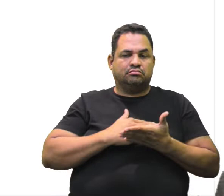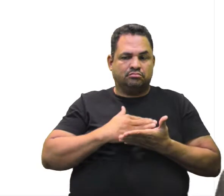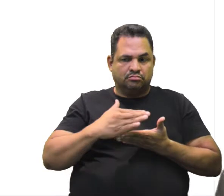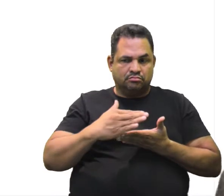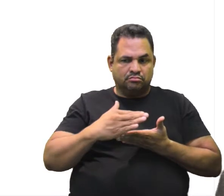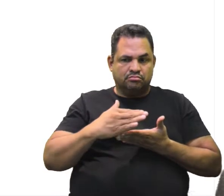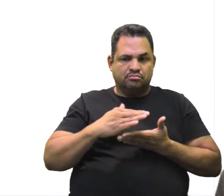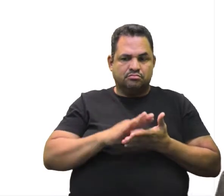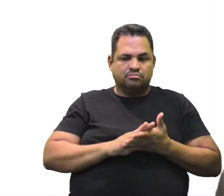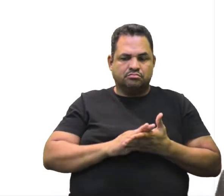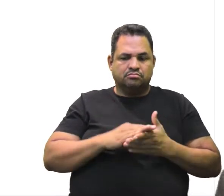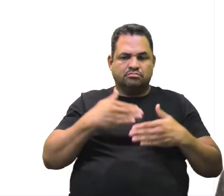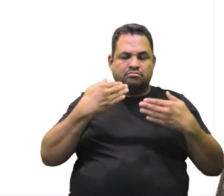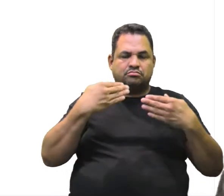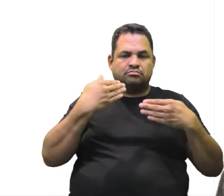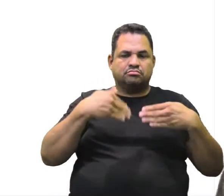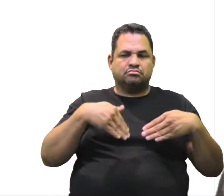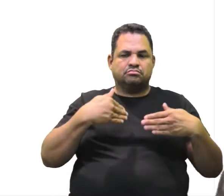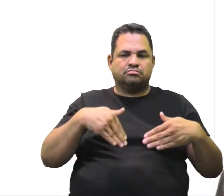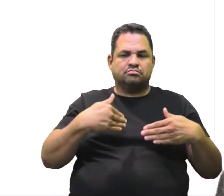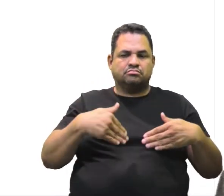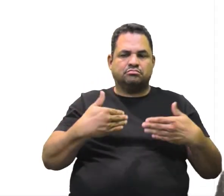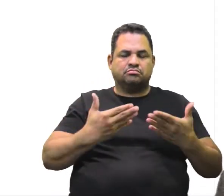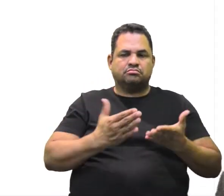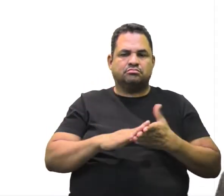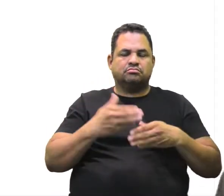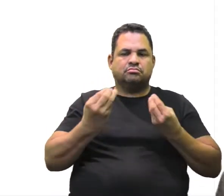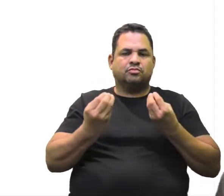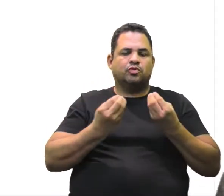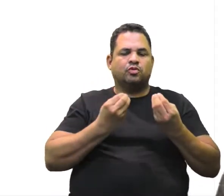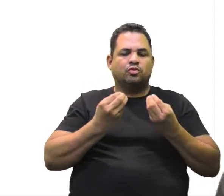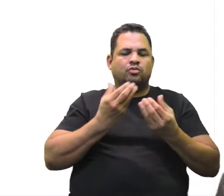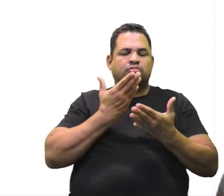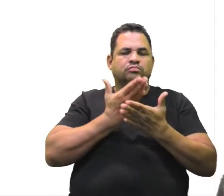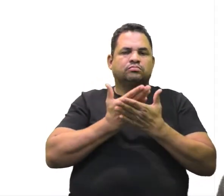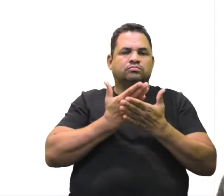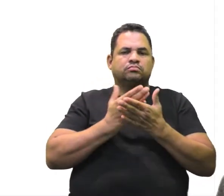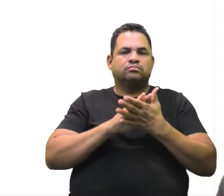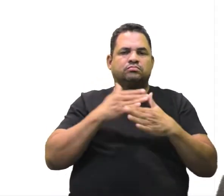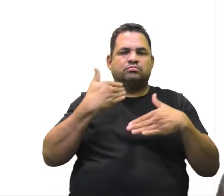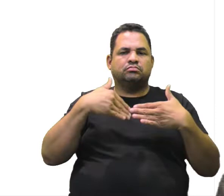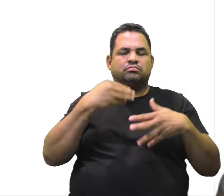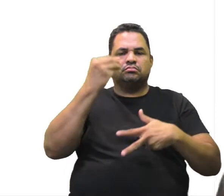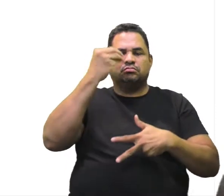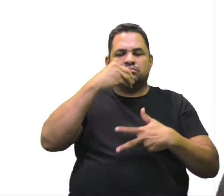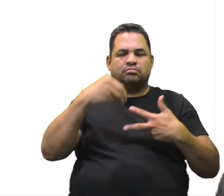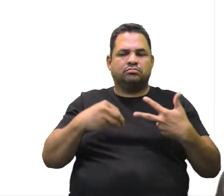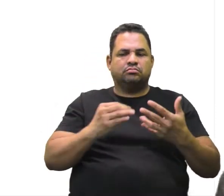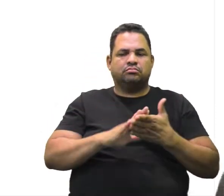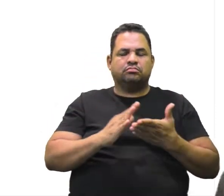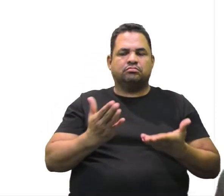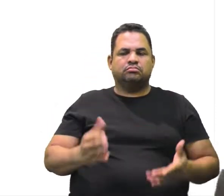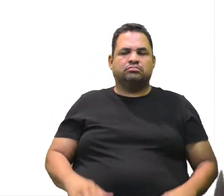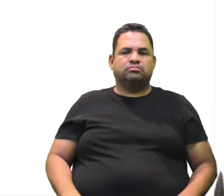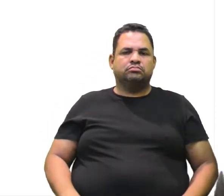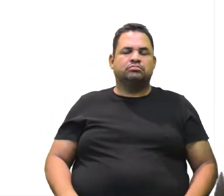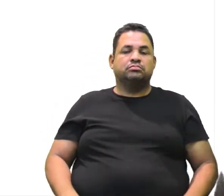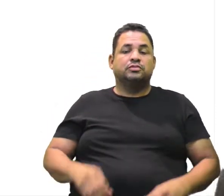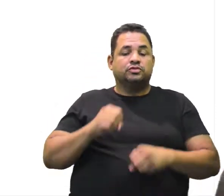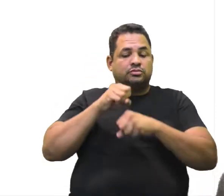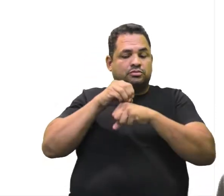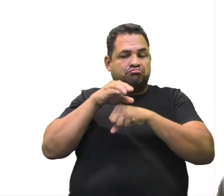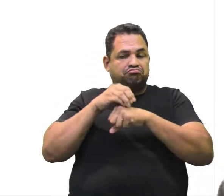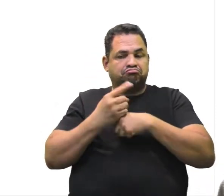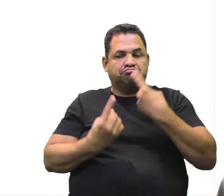para as provas, veja como estudar para uma prova do Enem, tá bom? Nós estamos dando algumas